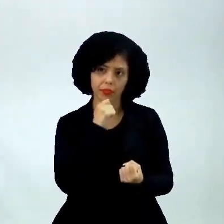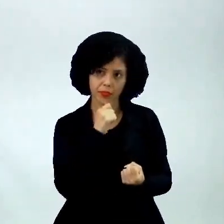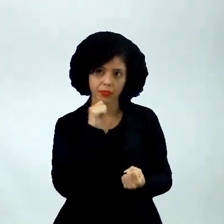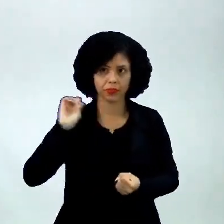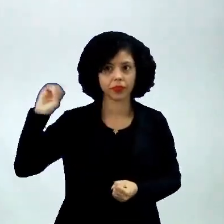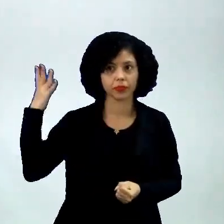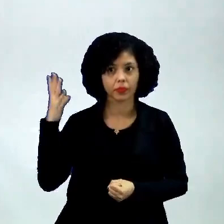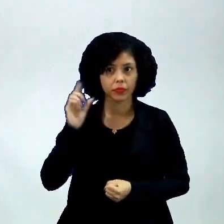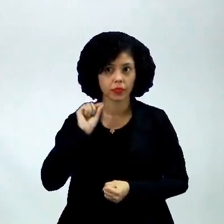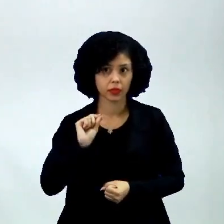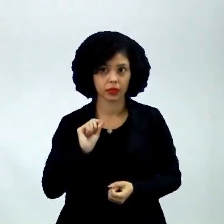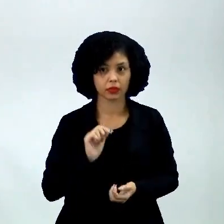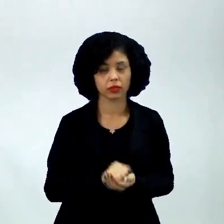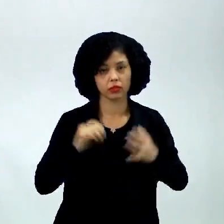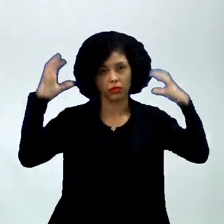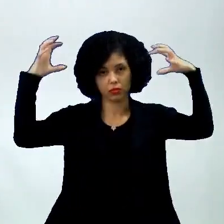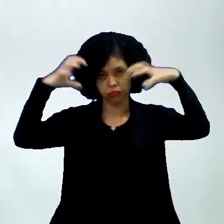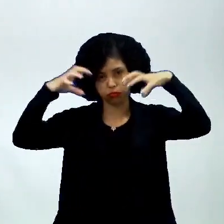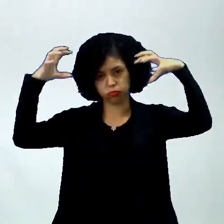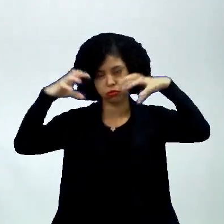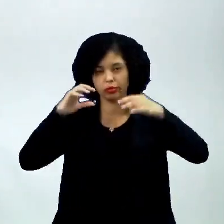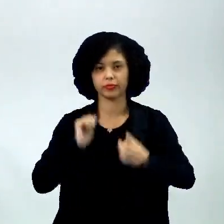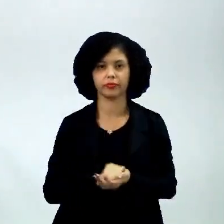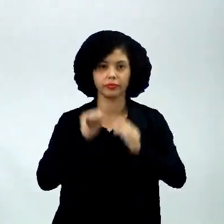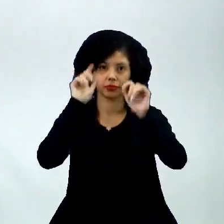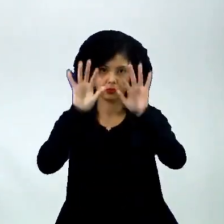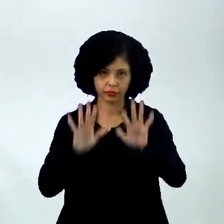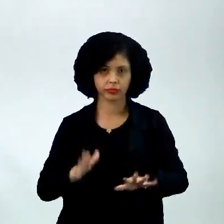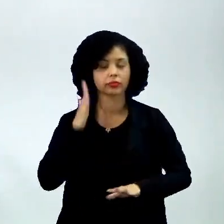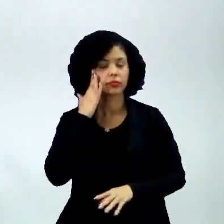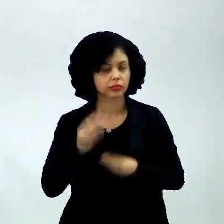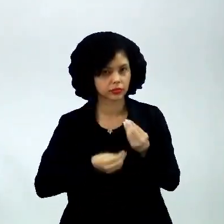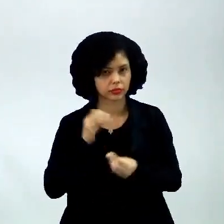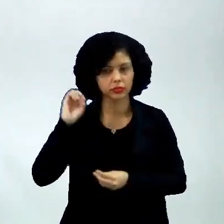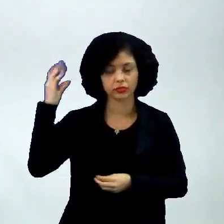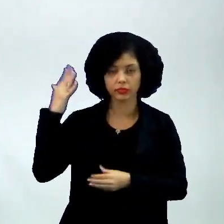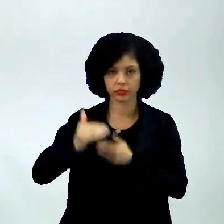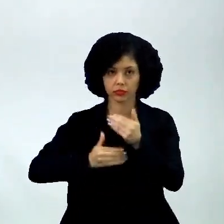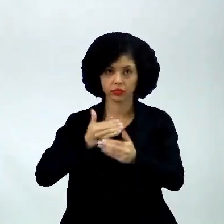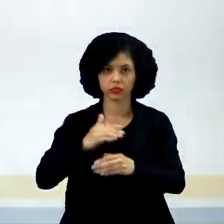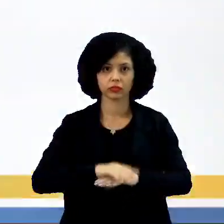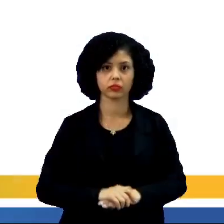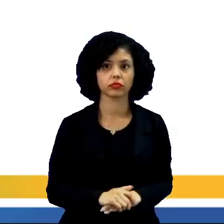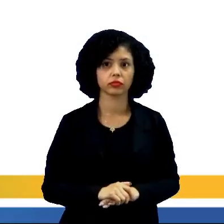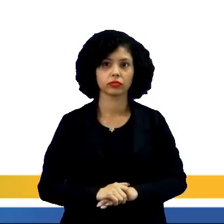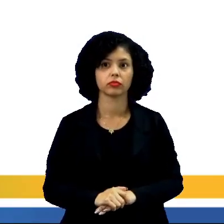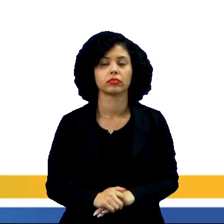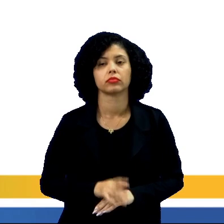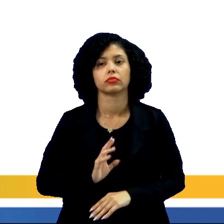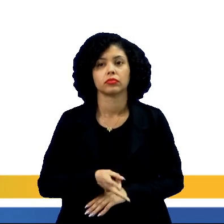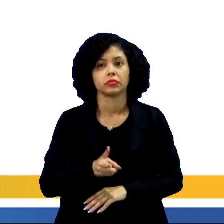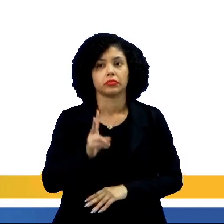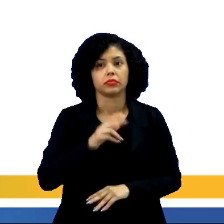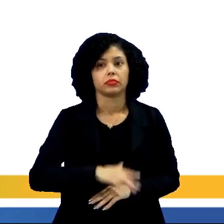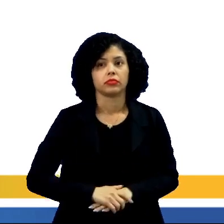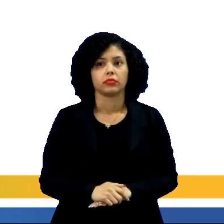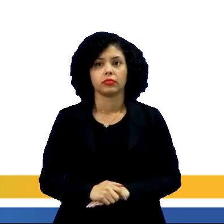vai acontecer o quê? Vai chover, vai precipitar. Entenderam como é que acontece esse processo? Vamos continuar